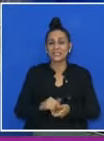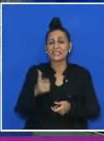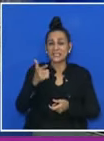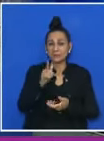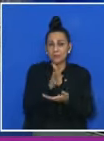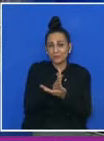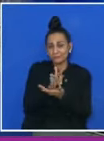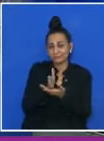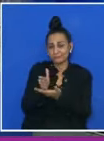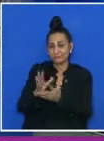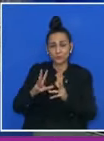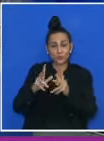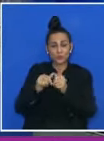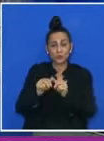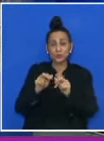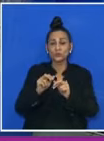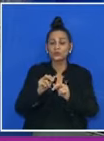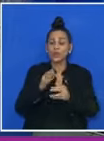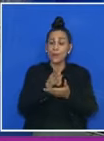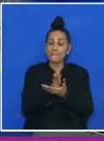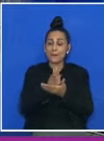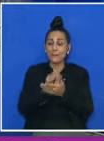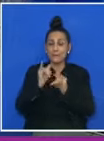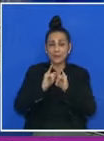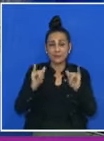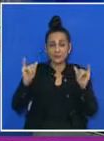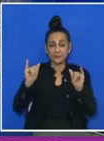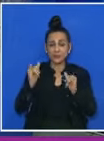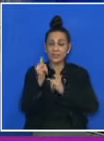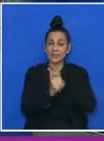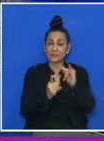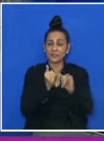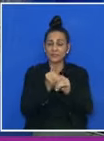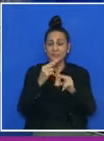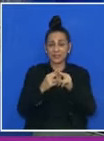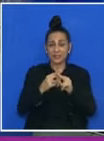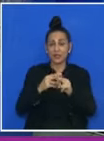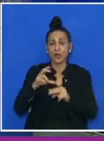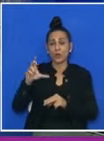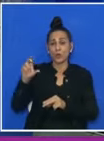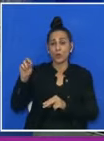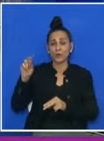Logo após a apuração, todos os resultados serão publicados na página da Caixa na internet,